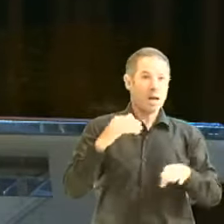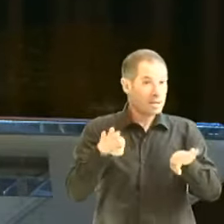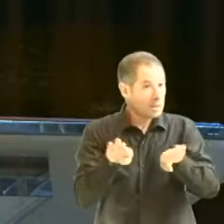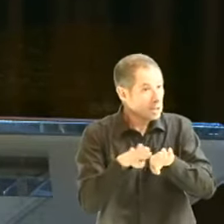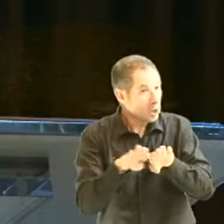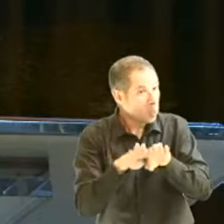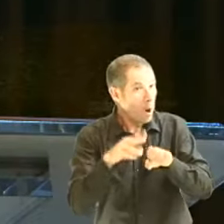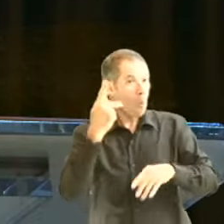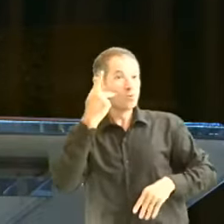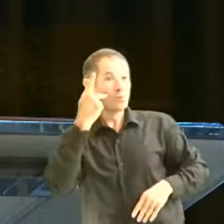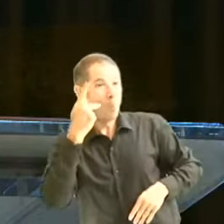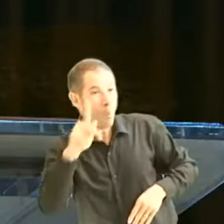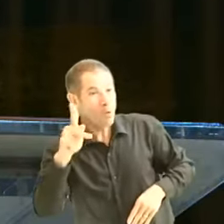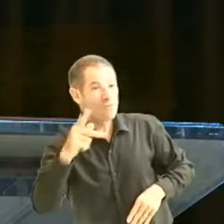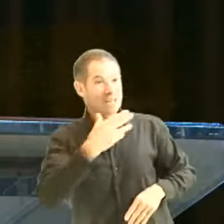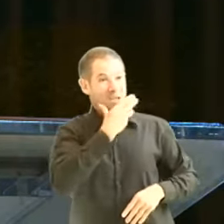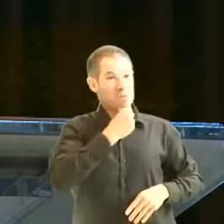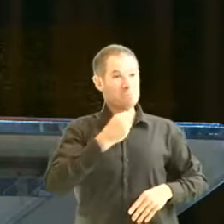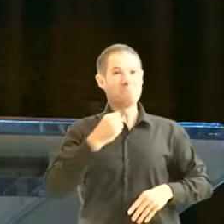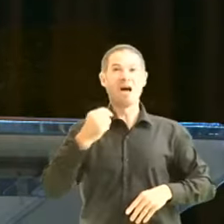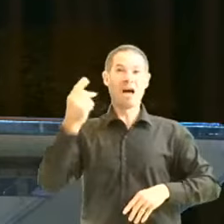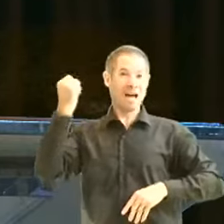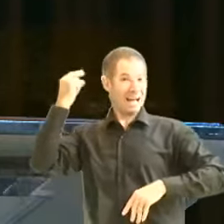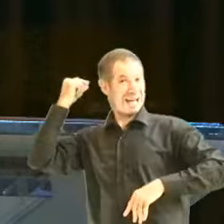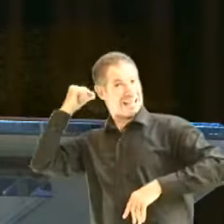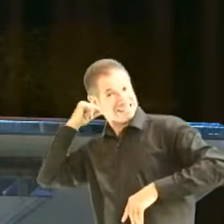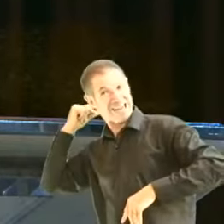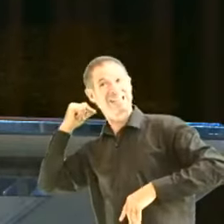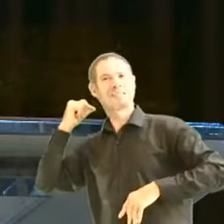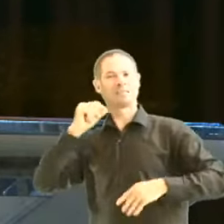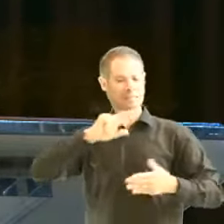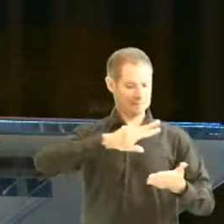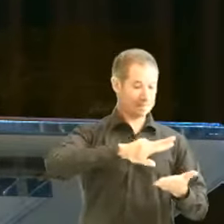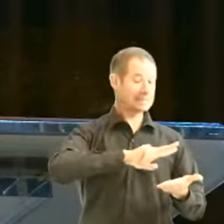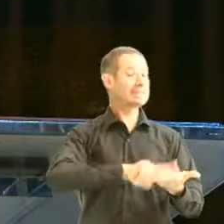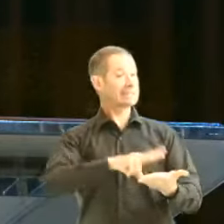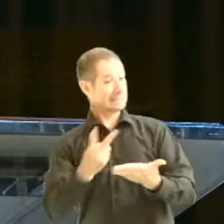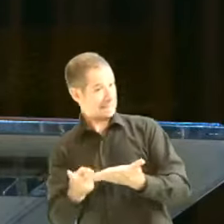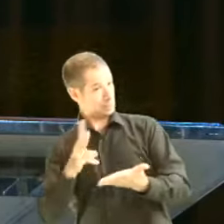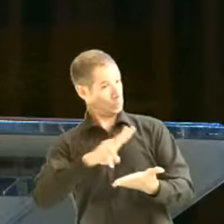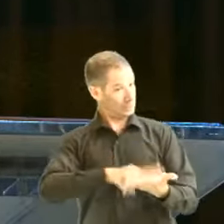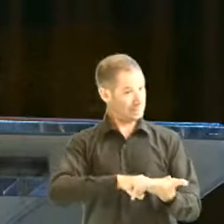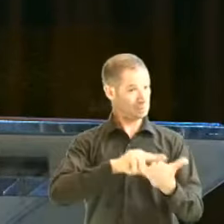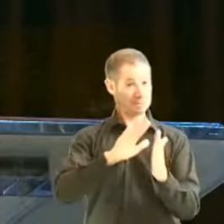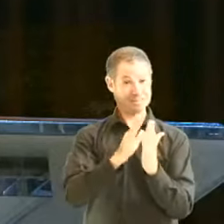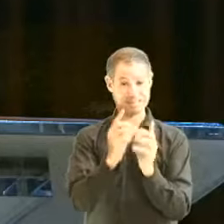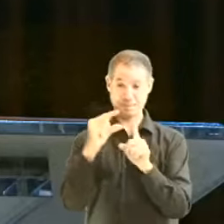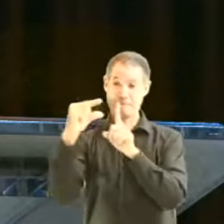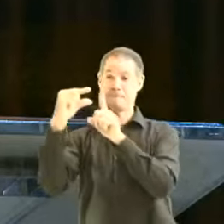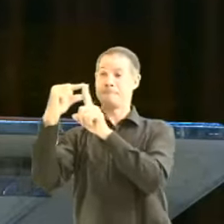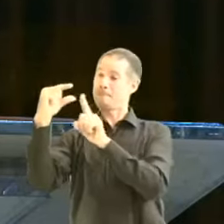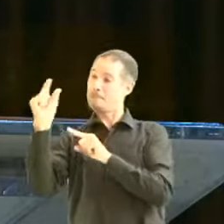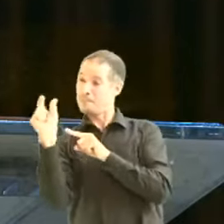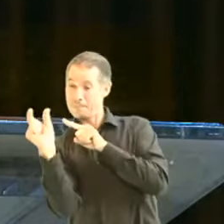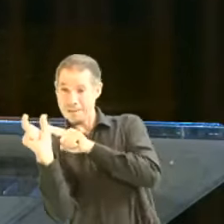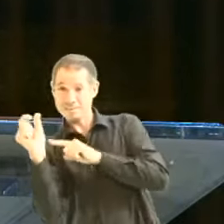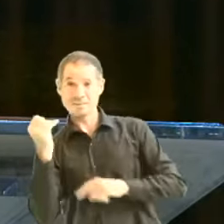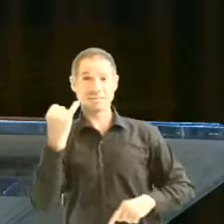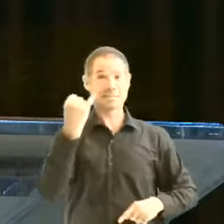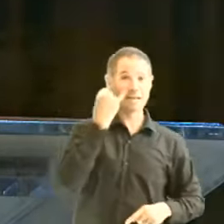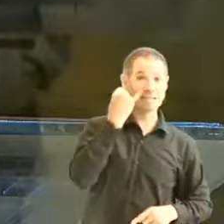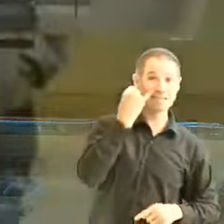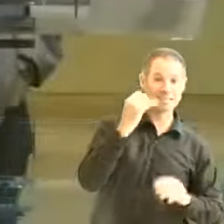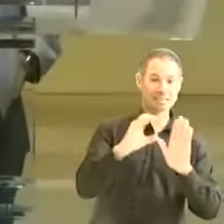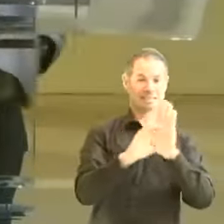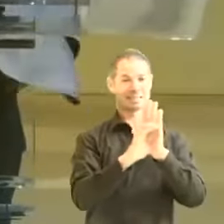feito pelos profetas. E talvez pudesse ser traduzido nas palavras de Isaías 30, verso